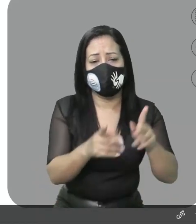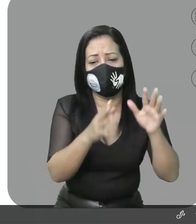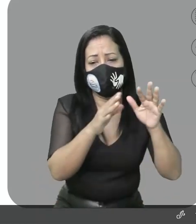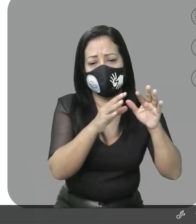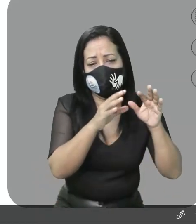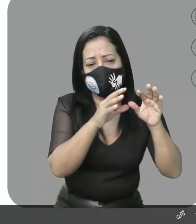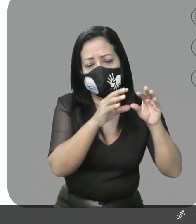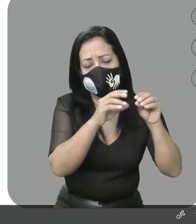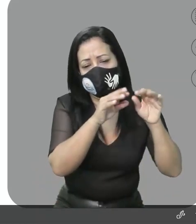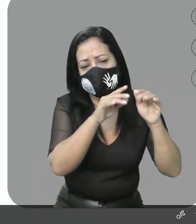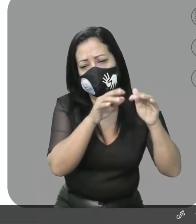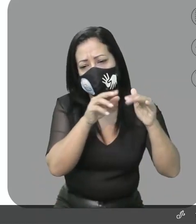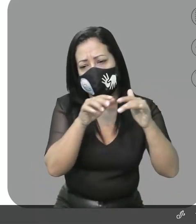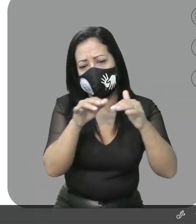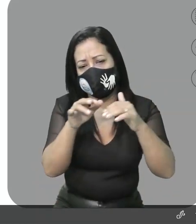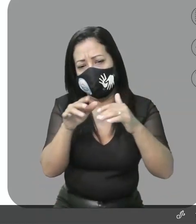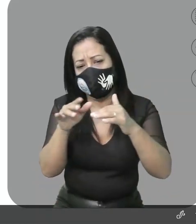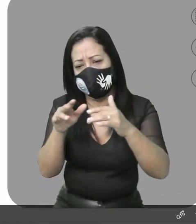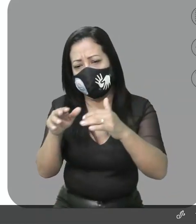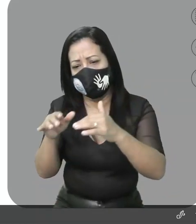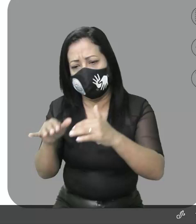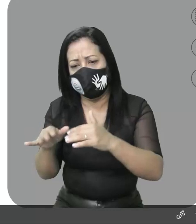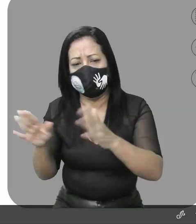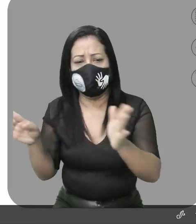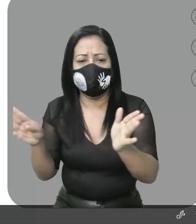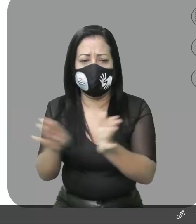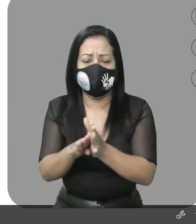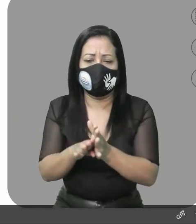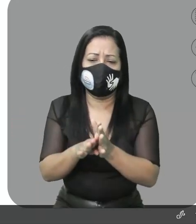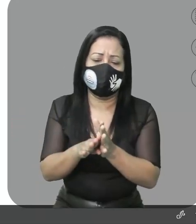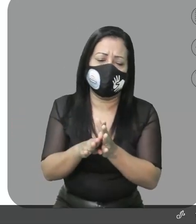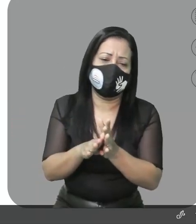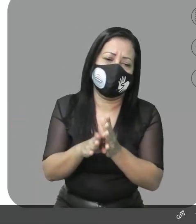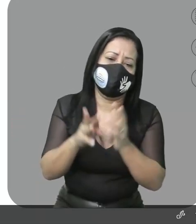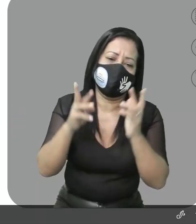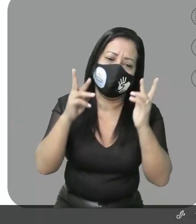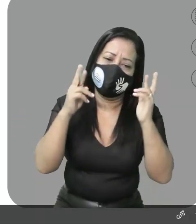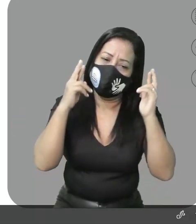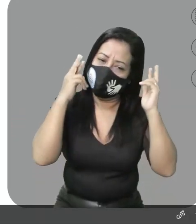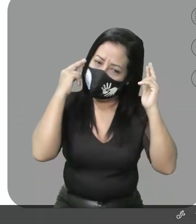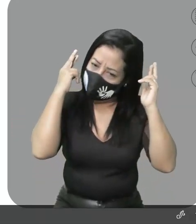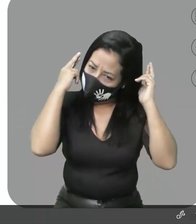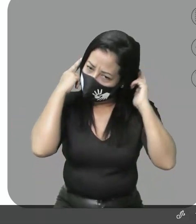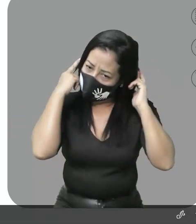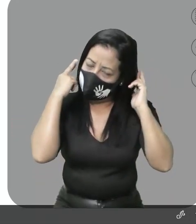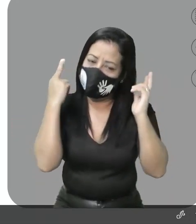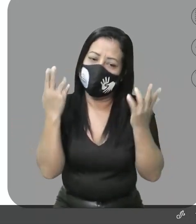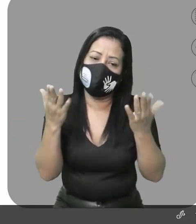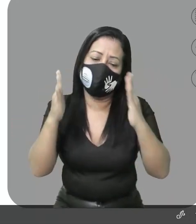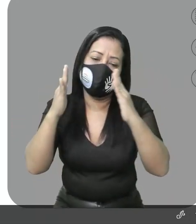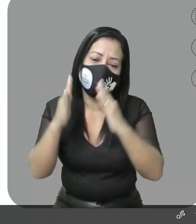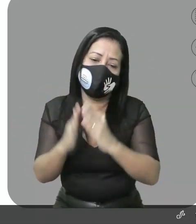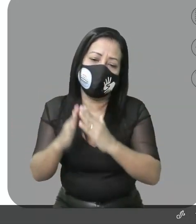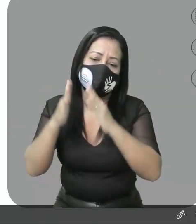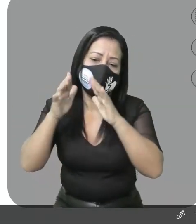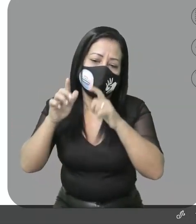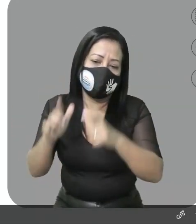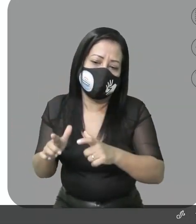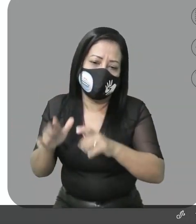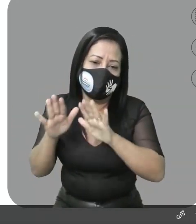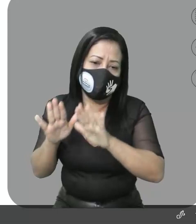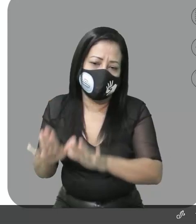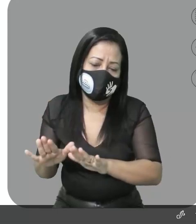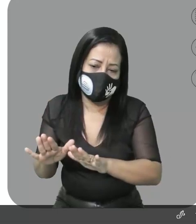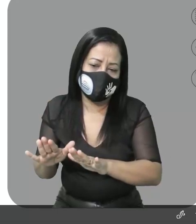chegar ao que seria a Grécia, aqui a Macedônia, vão ocupar e depois eles vão formar aqui em toda